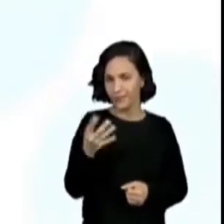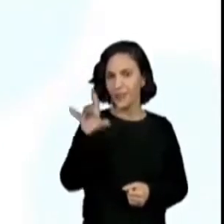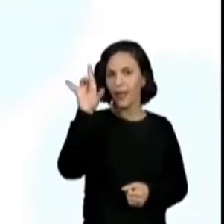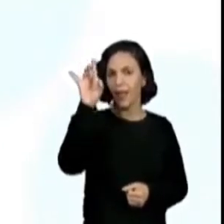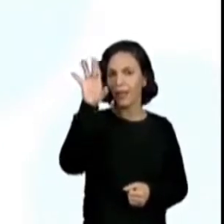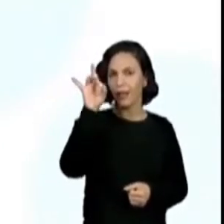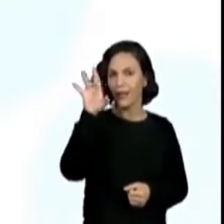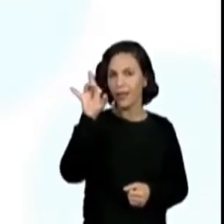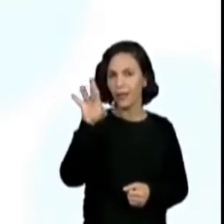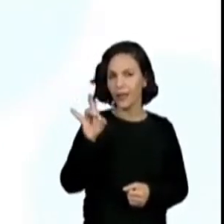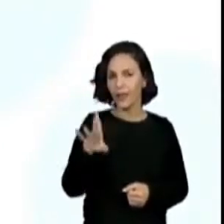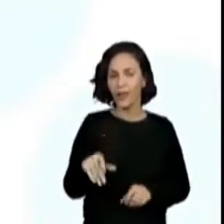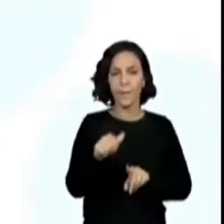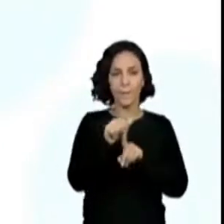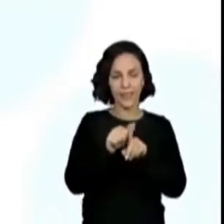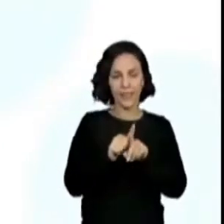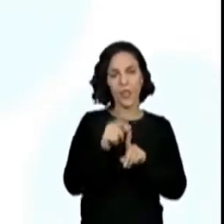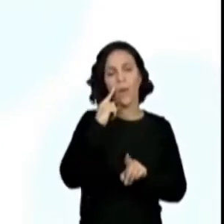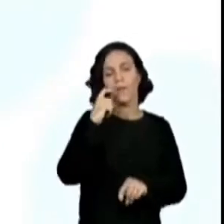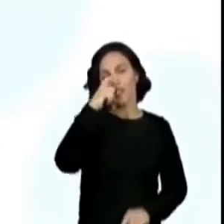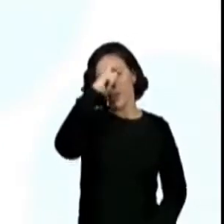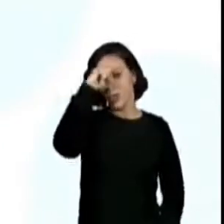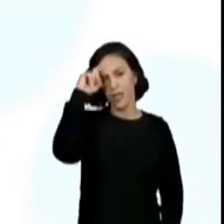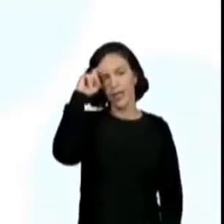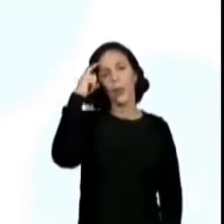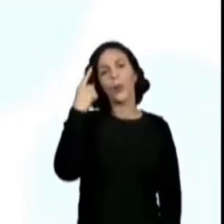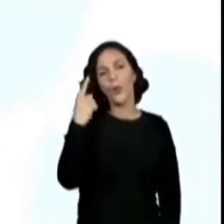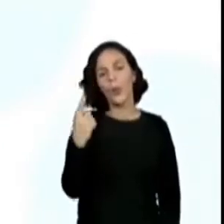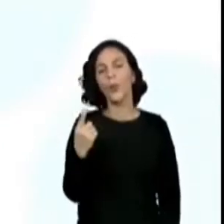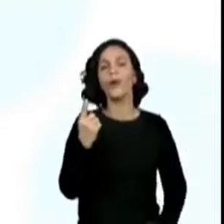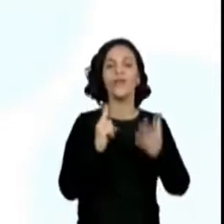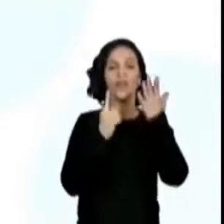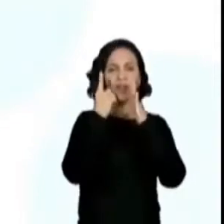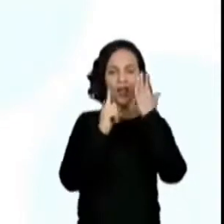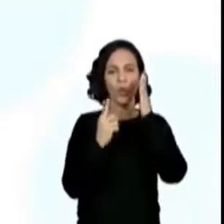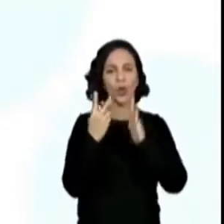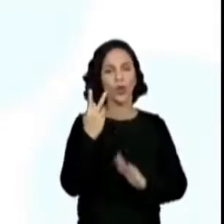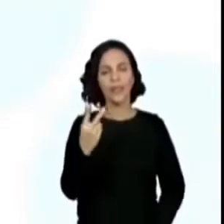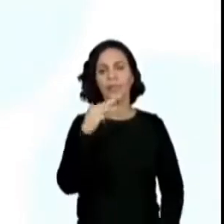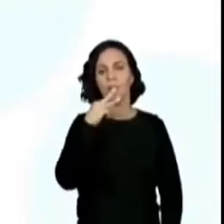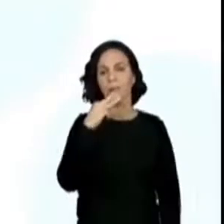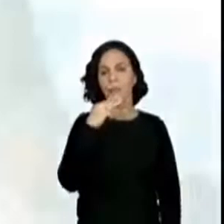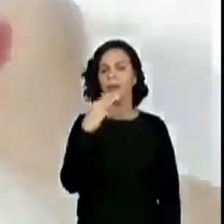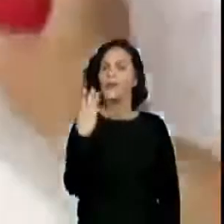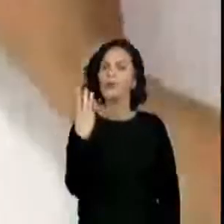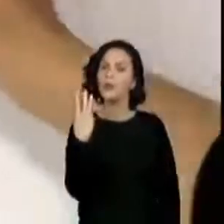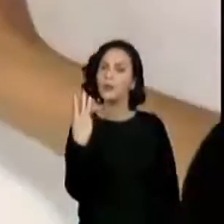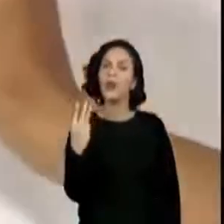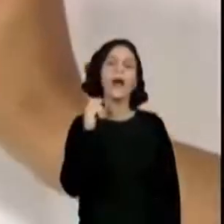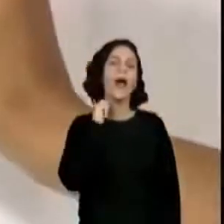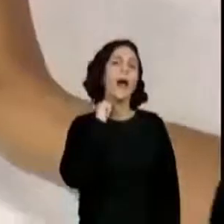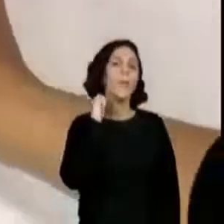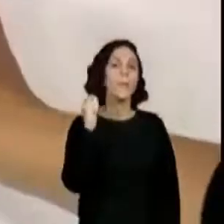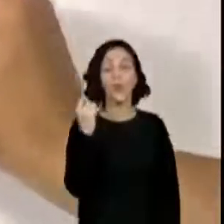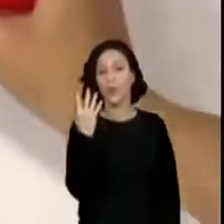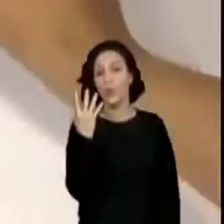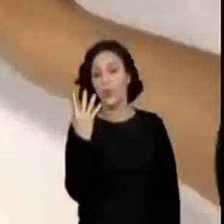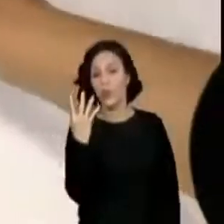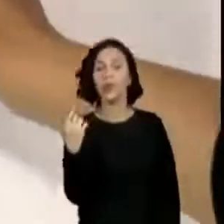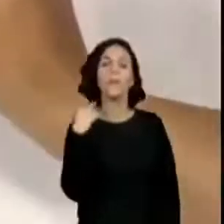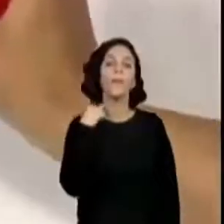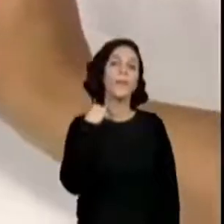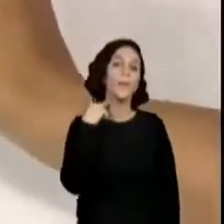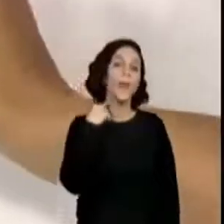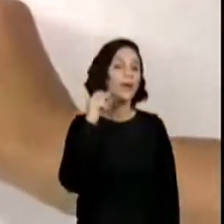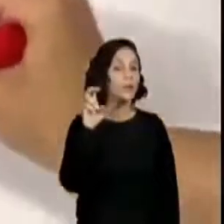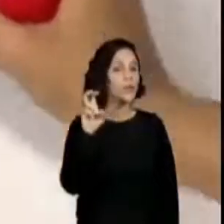cada mês. Então, janeiro 1, fevereiro 2, março 3, abril 4,